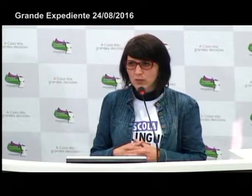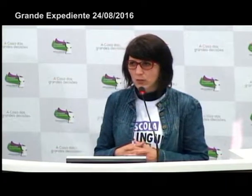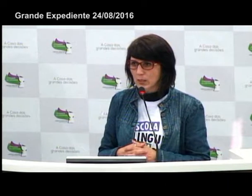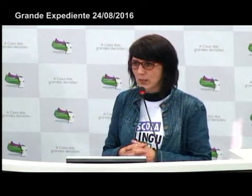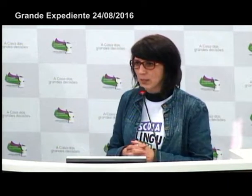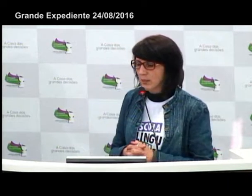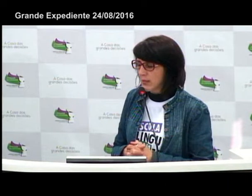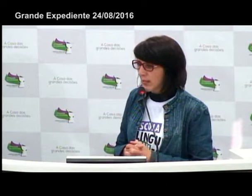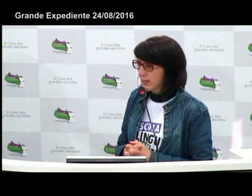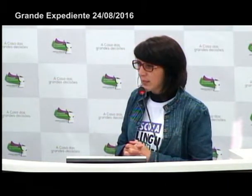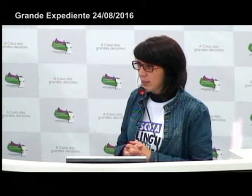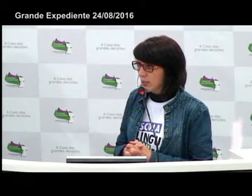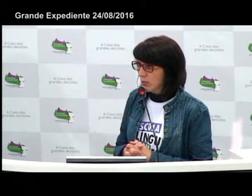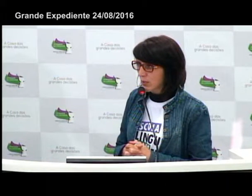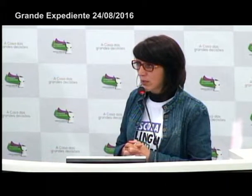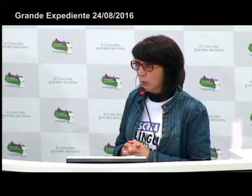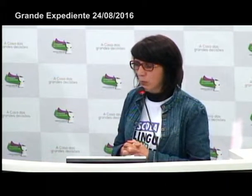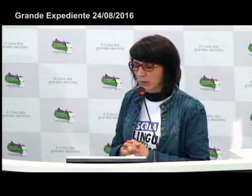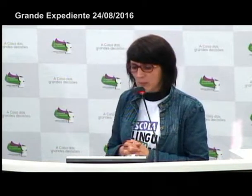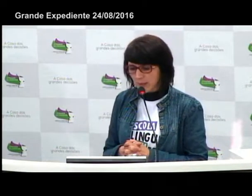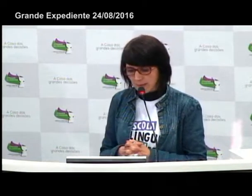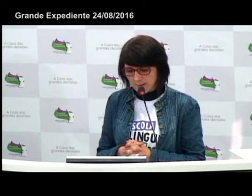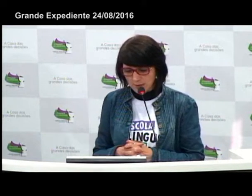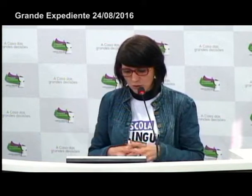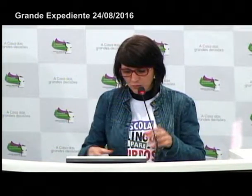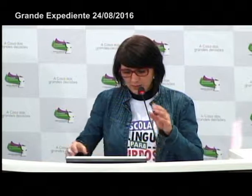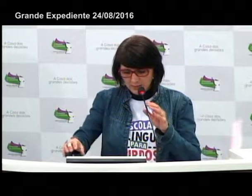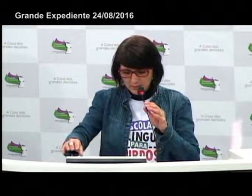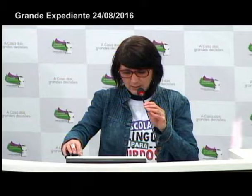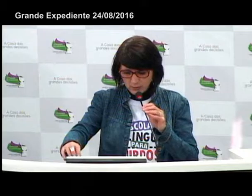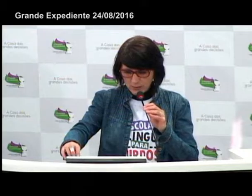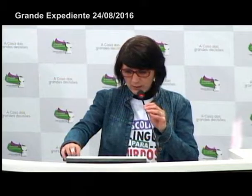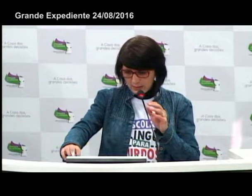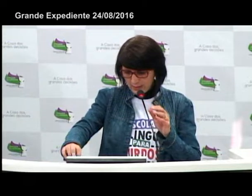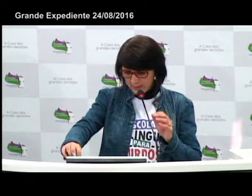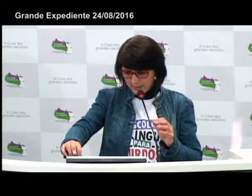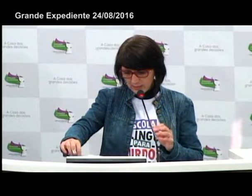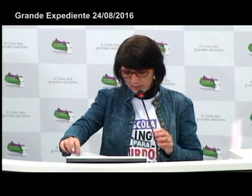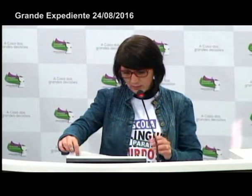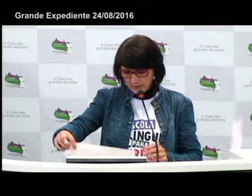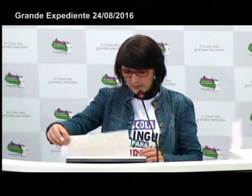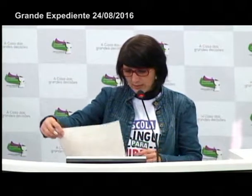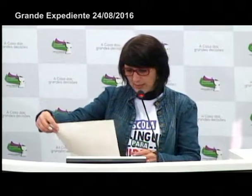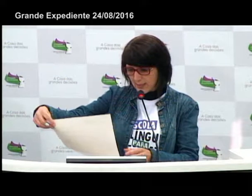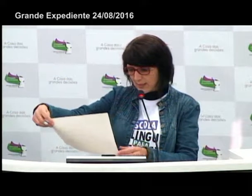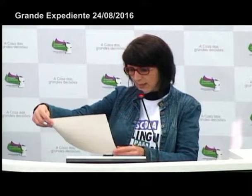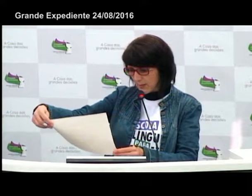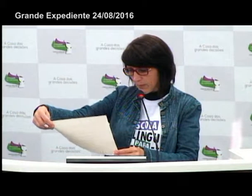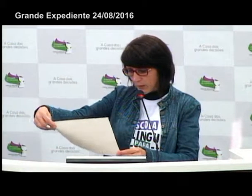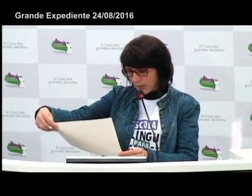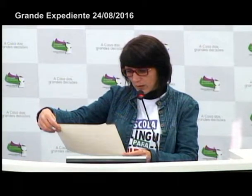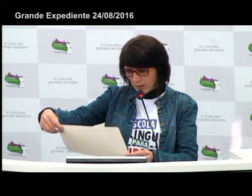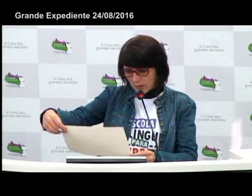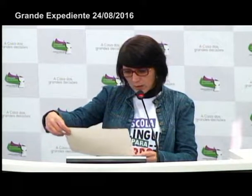junto à Secretaria de Segurança Pública, para que seja feita, então, a instalação dessas sinaleiras.